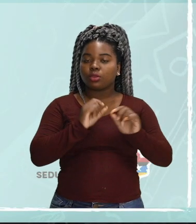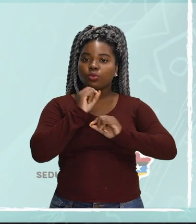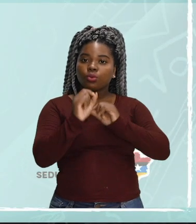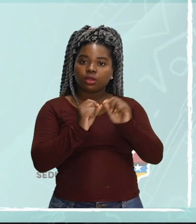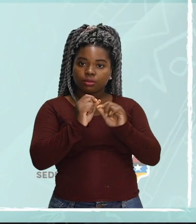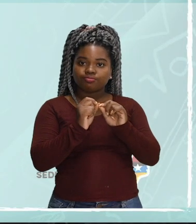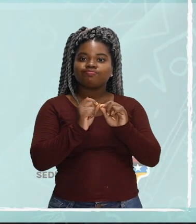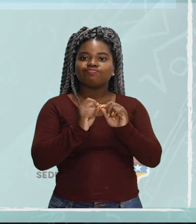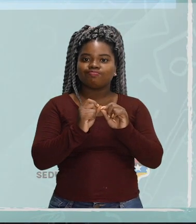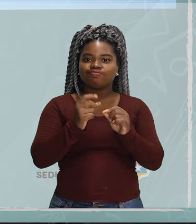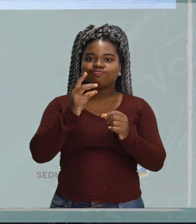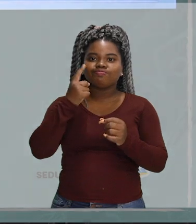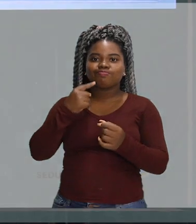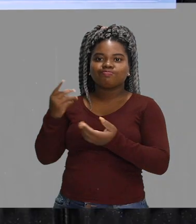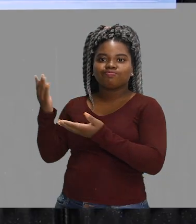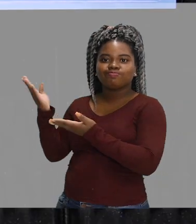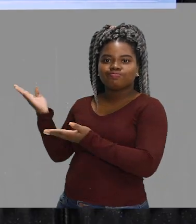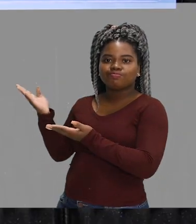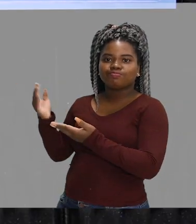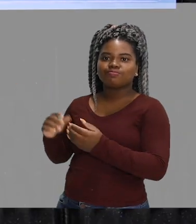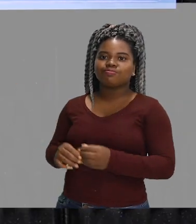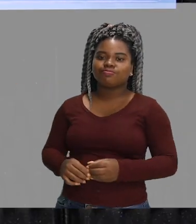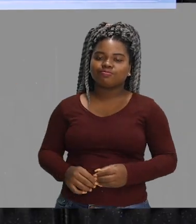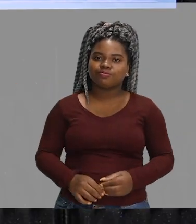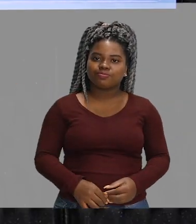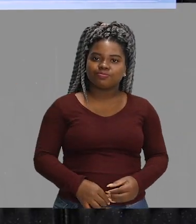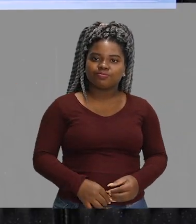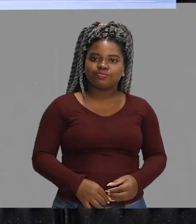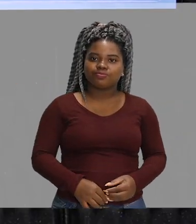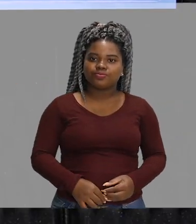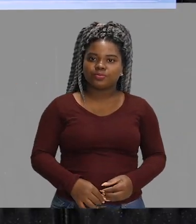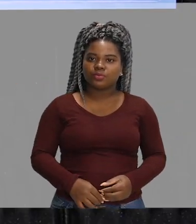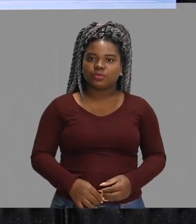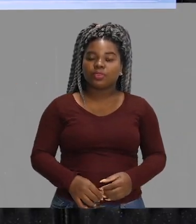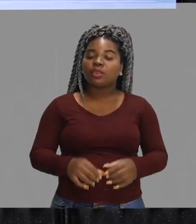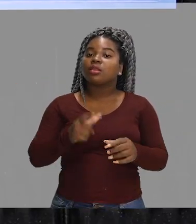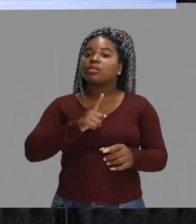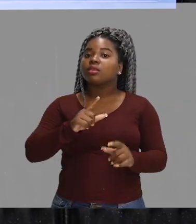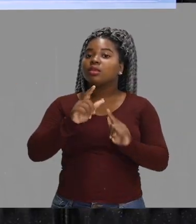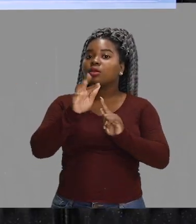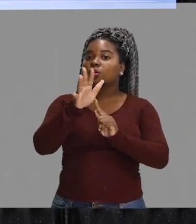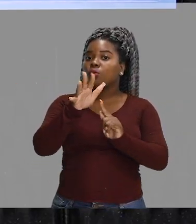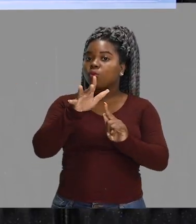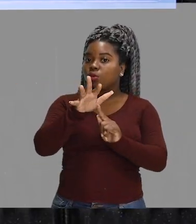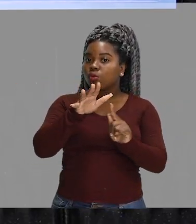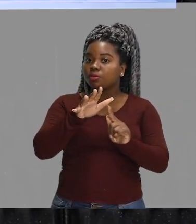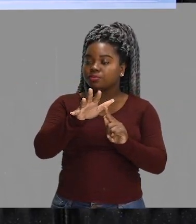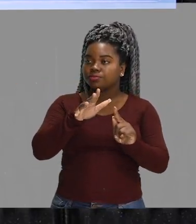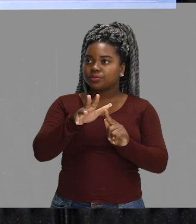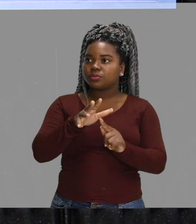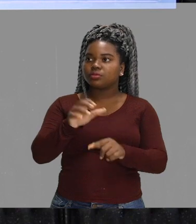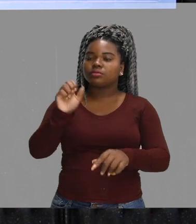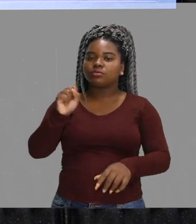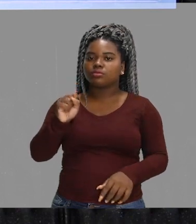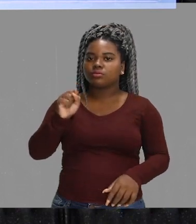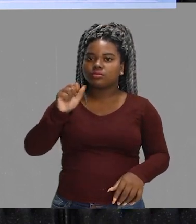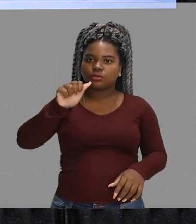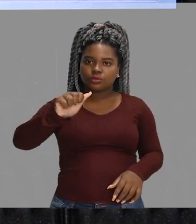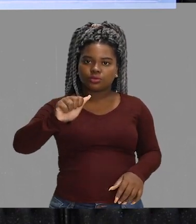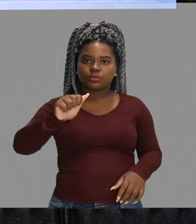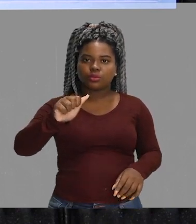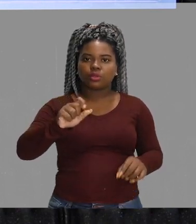metais. Então, todos esses elementos aqui são os metais. Os metais